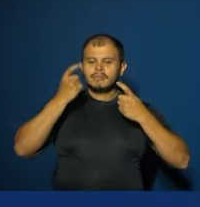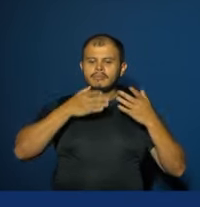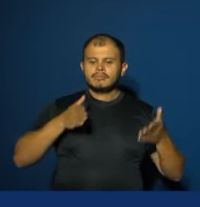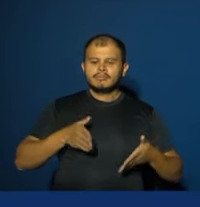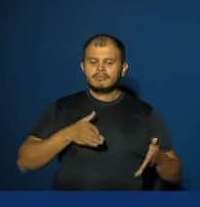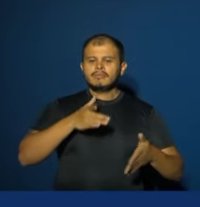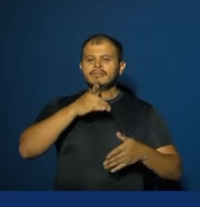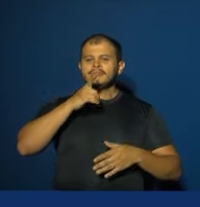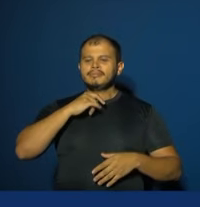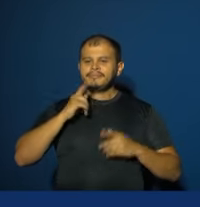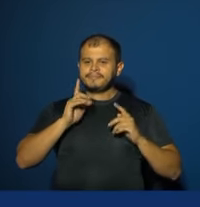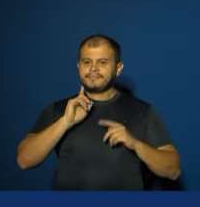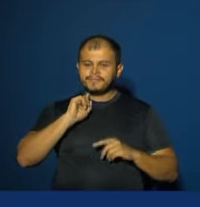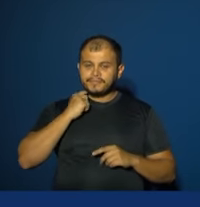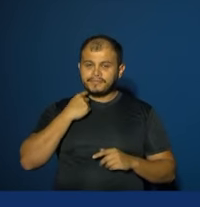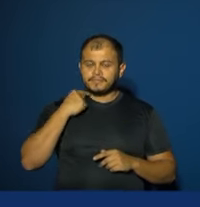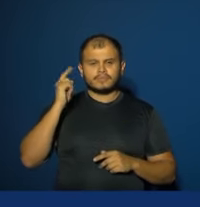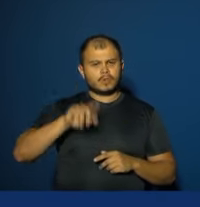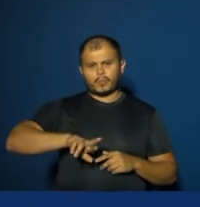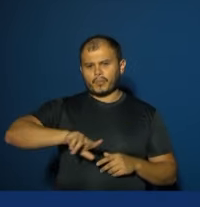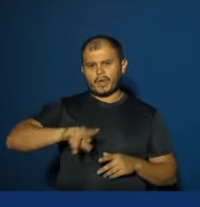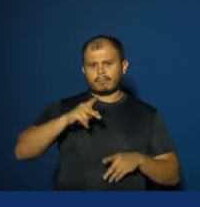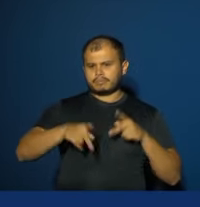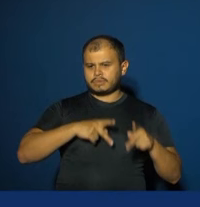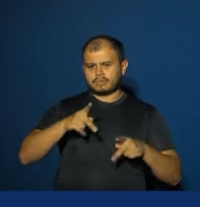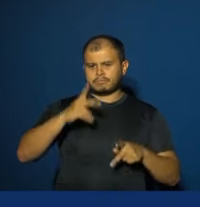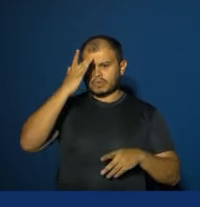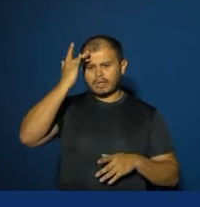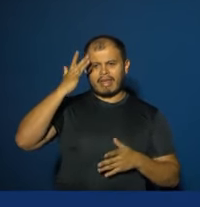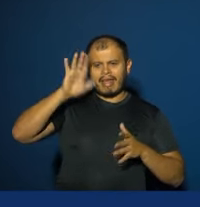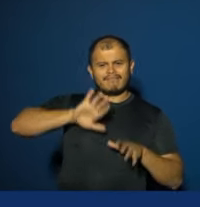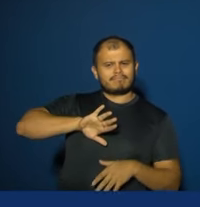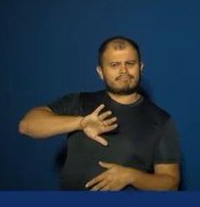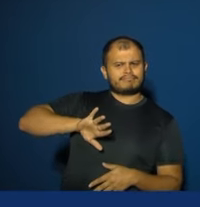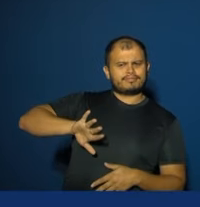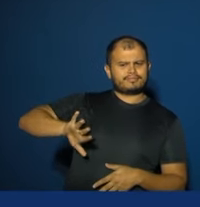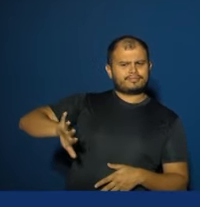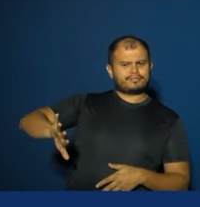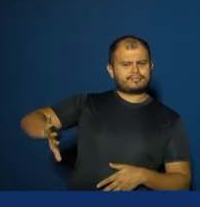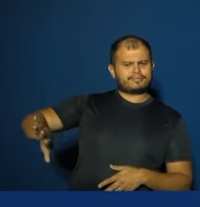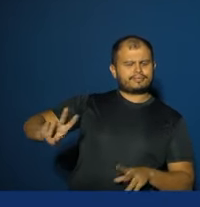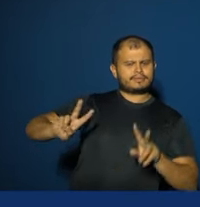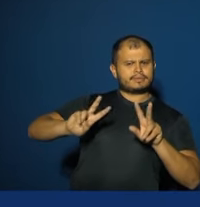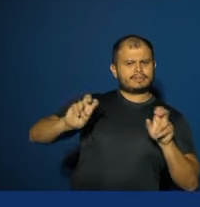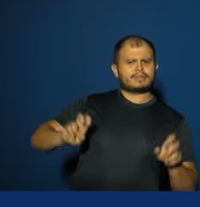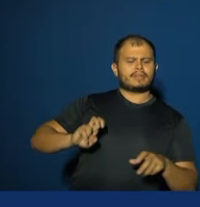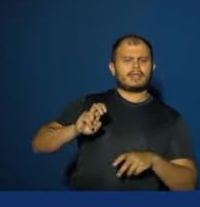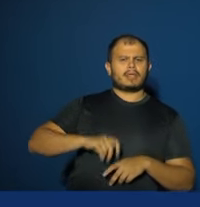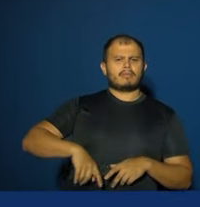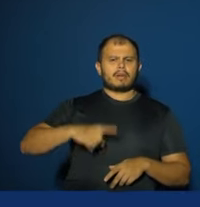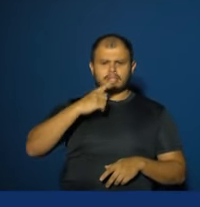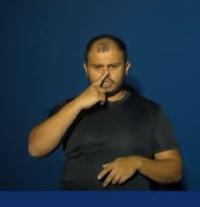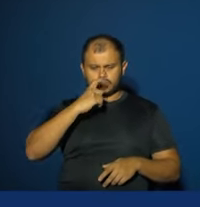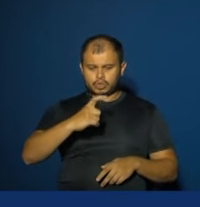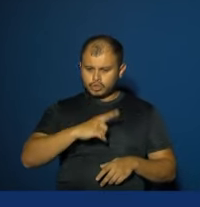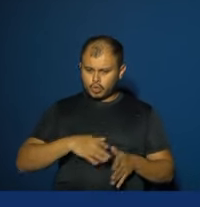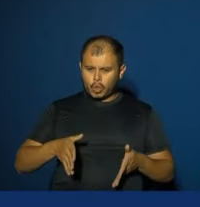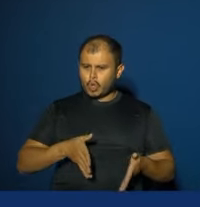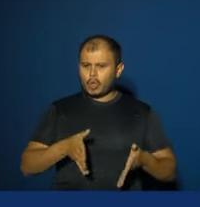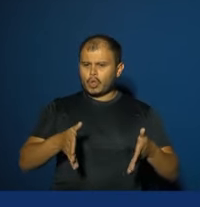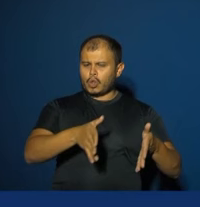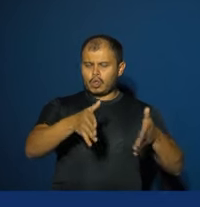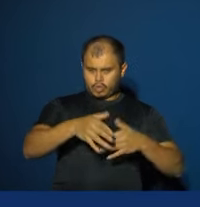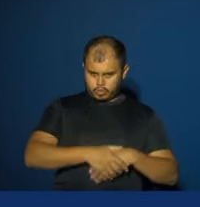né não é a população em geral porque ela ela quer ver o esgoto afastado né mas ela não tá preocupada até porque ela não não entende né o que que vai ser